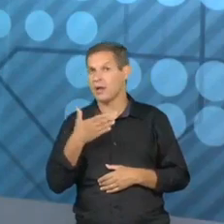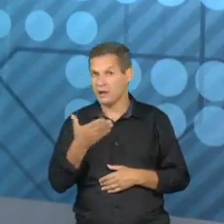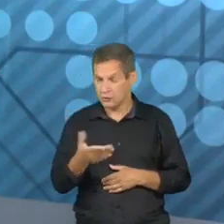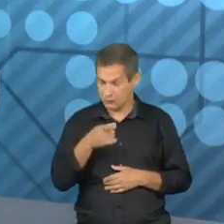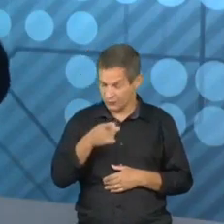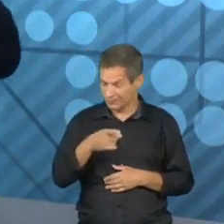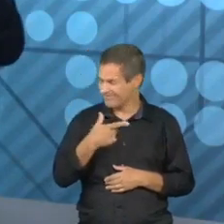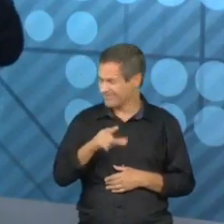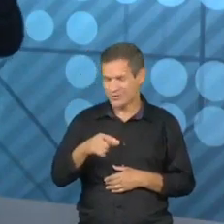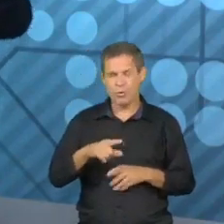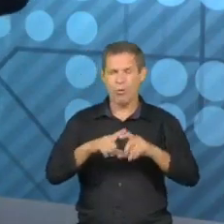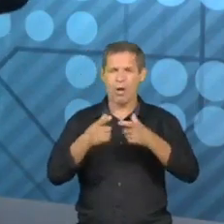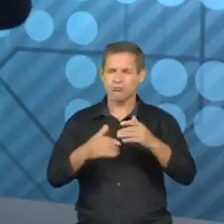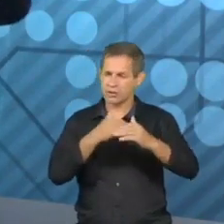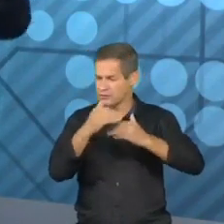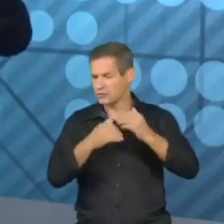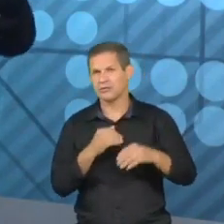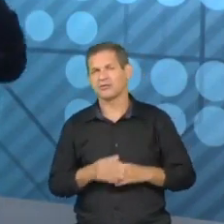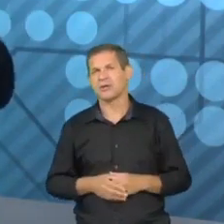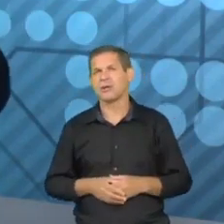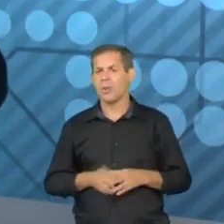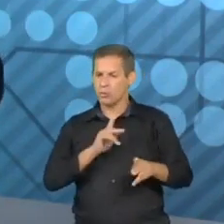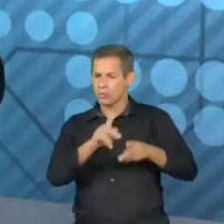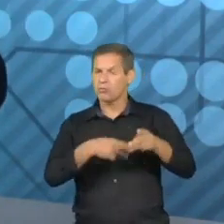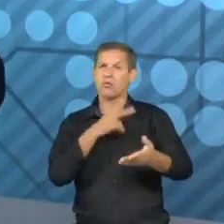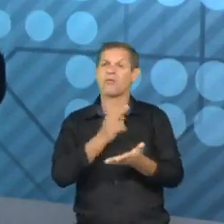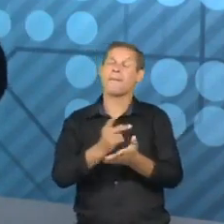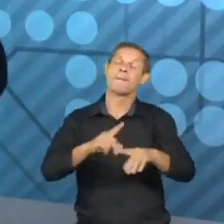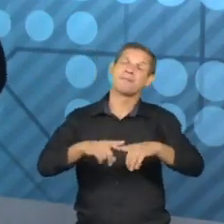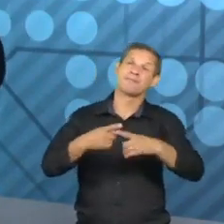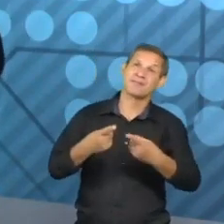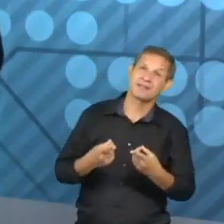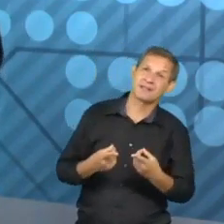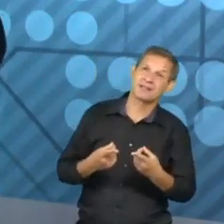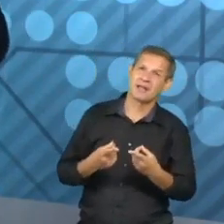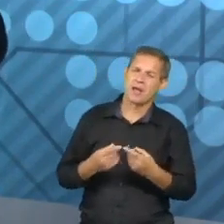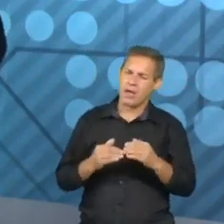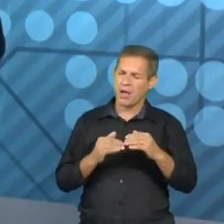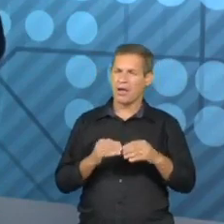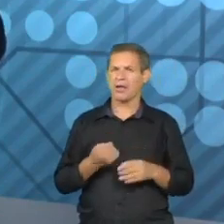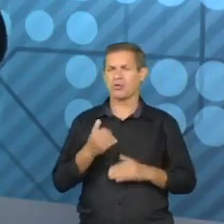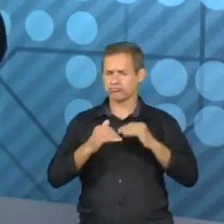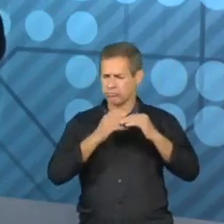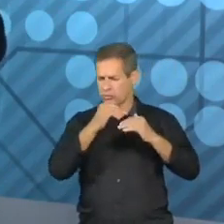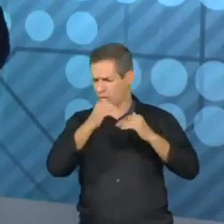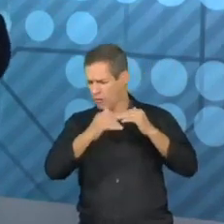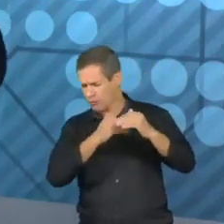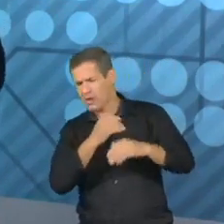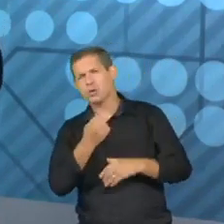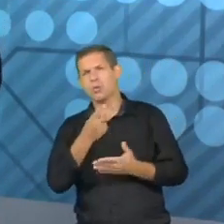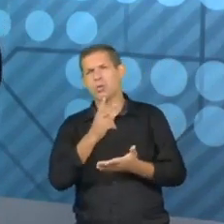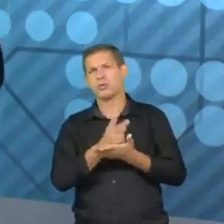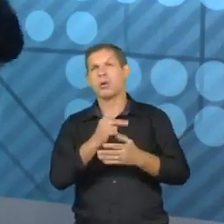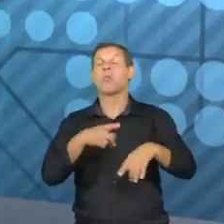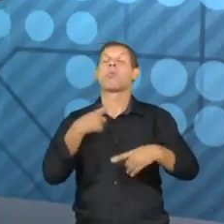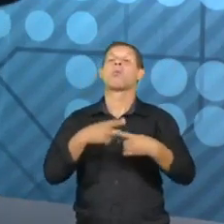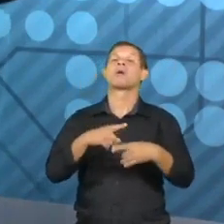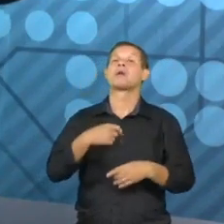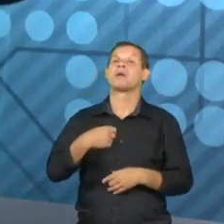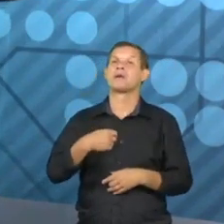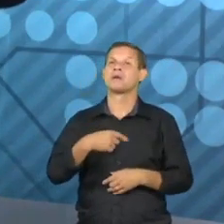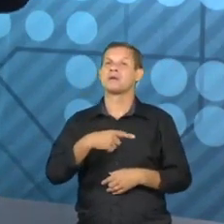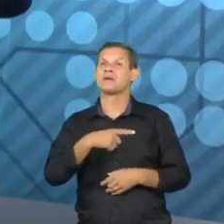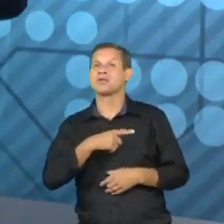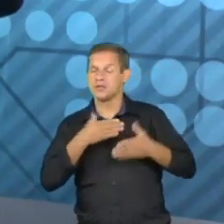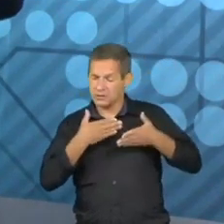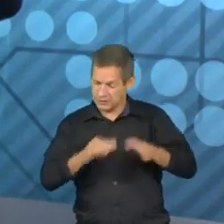você não tinha um grande crescimento mesmo da população. Ele era bem gradual, crescia bem aos poucos, porque eu ganhava aqui,